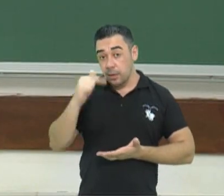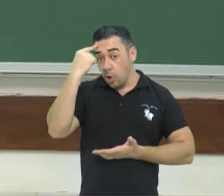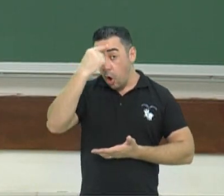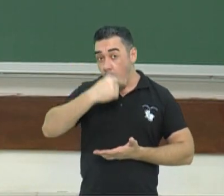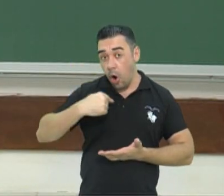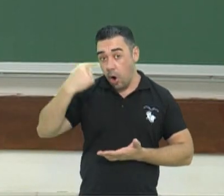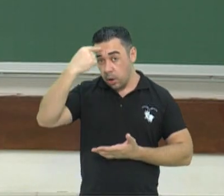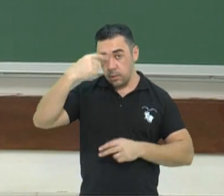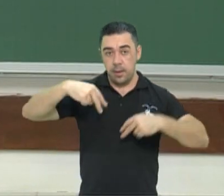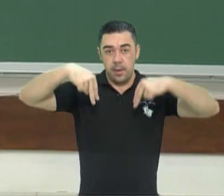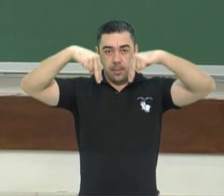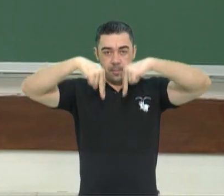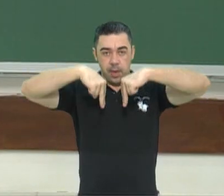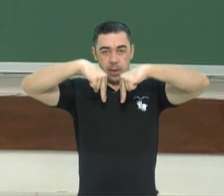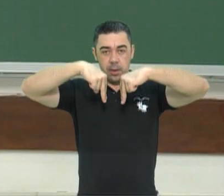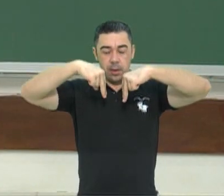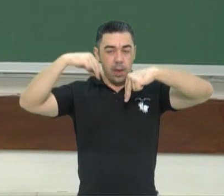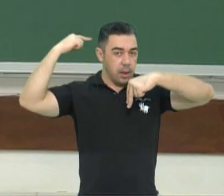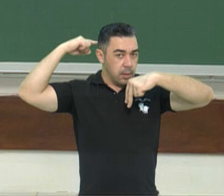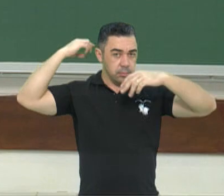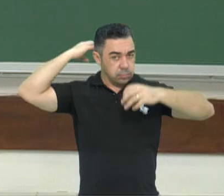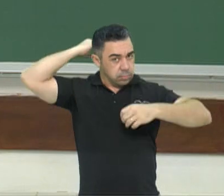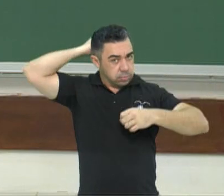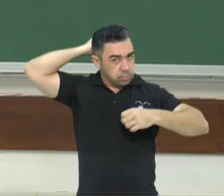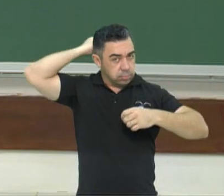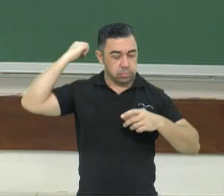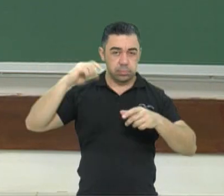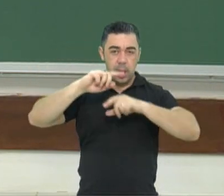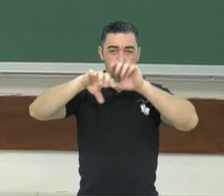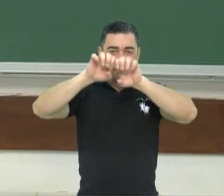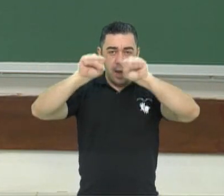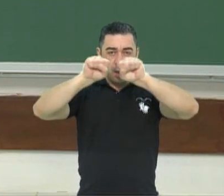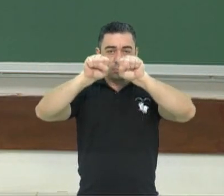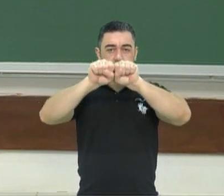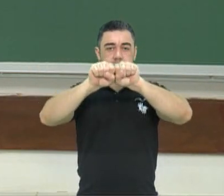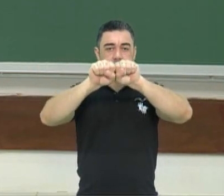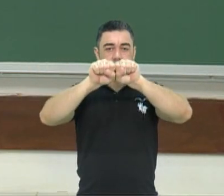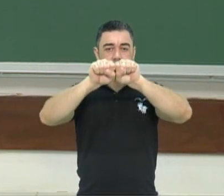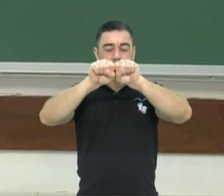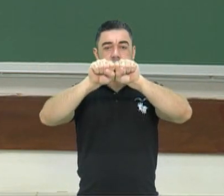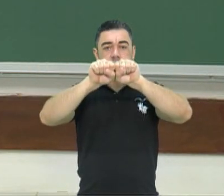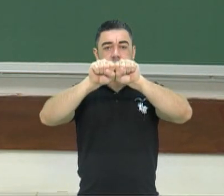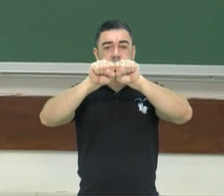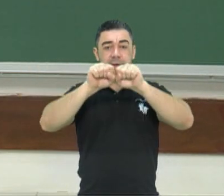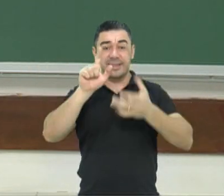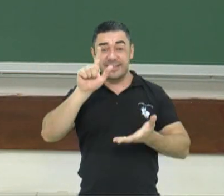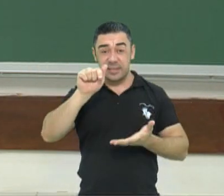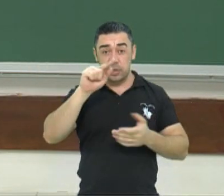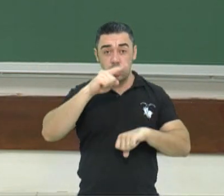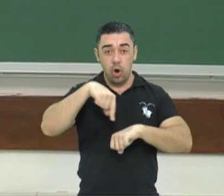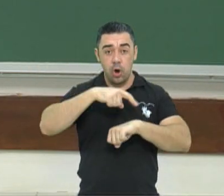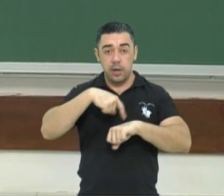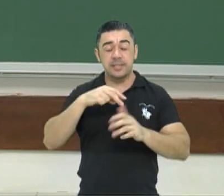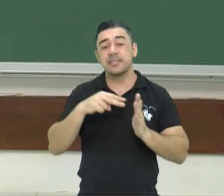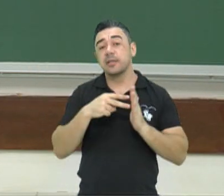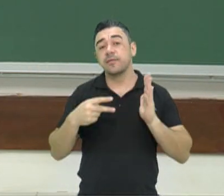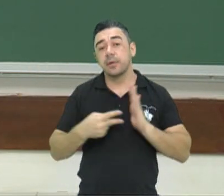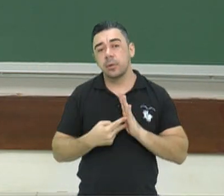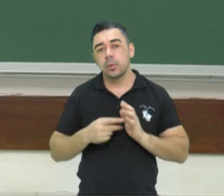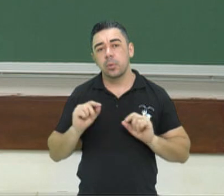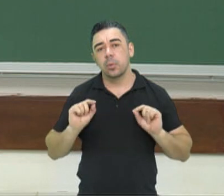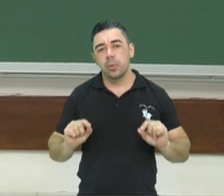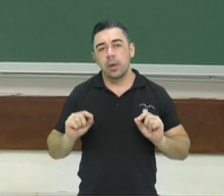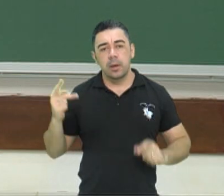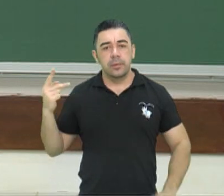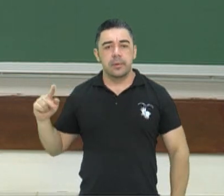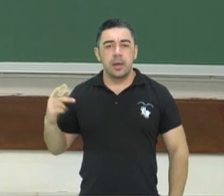gente, de pé, com os cabelos amarrados. O Ulai tinha cabelo comprido e ela também cabelo comprido, foram entrelaçados. O que ele está dizendo aí? Está dizendo, na